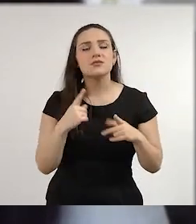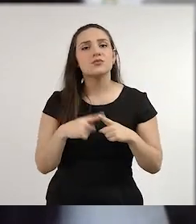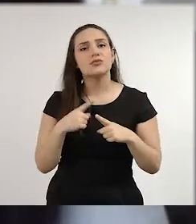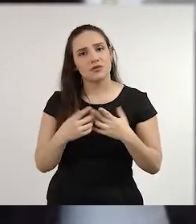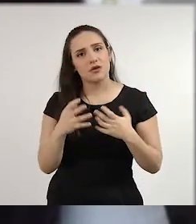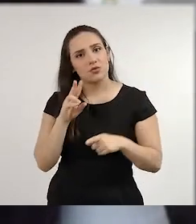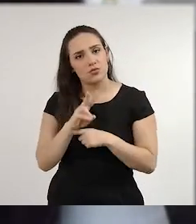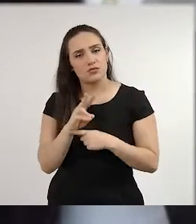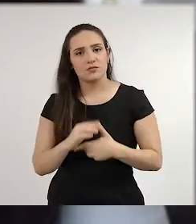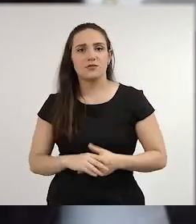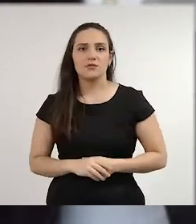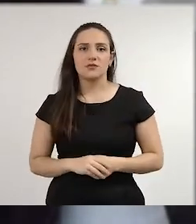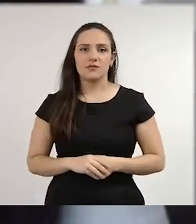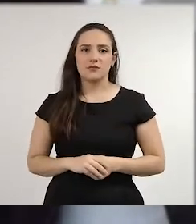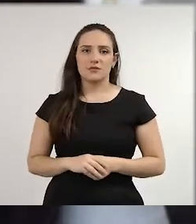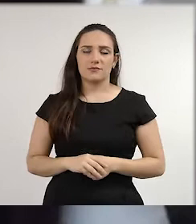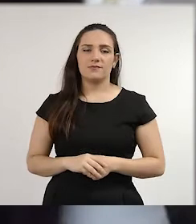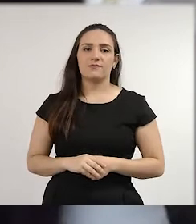Isso